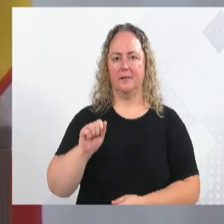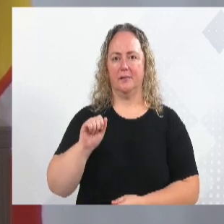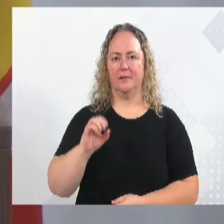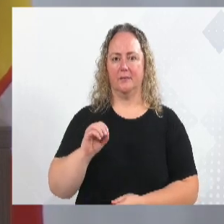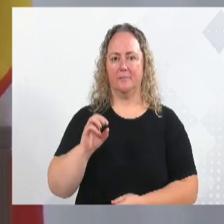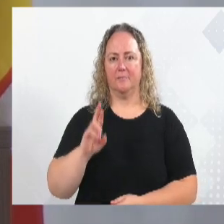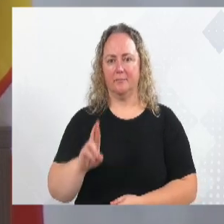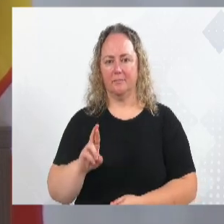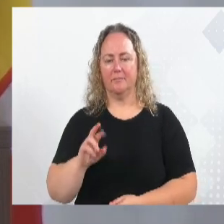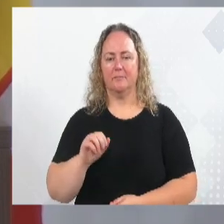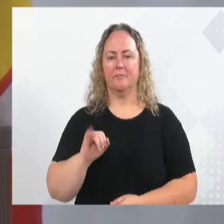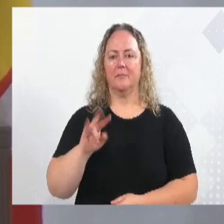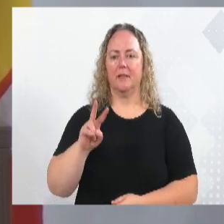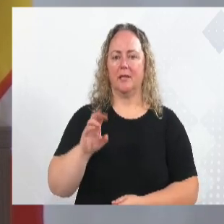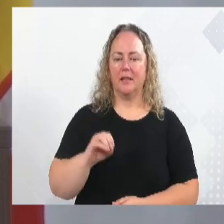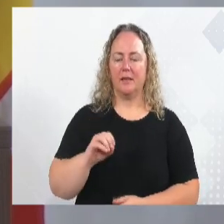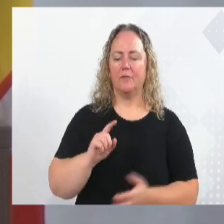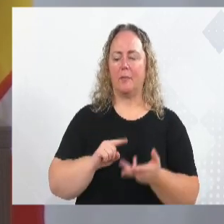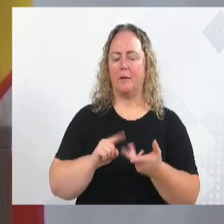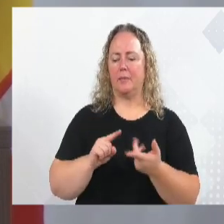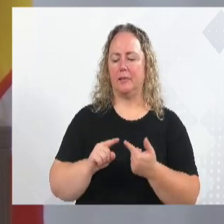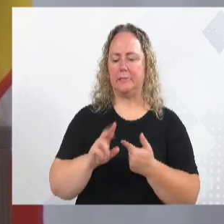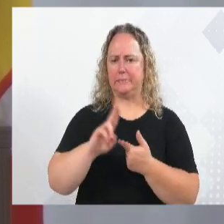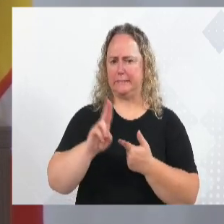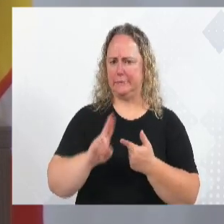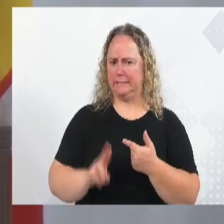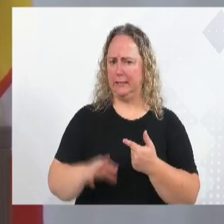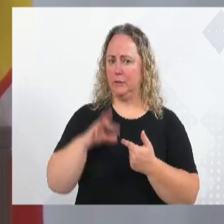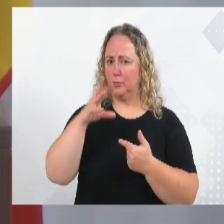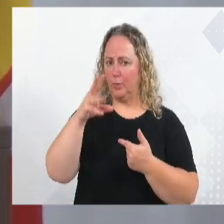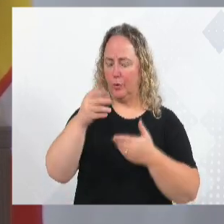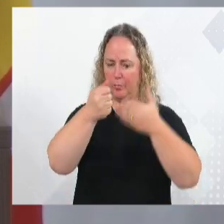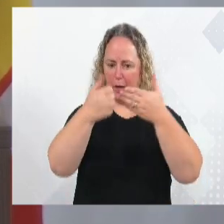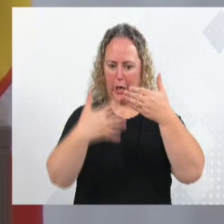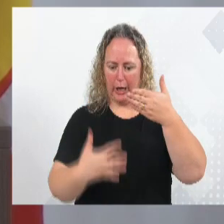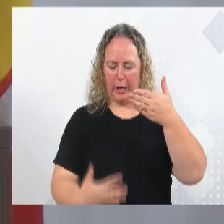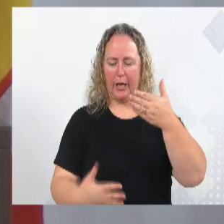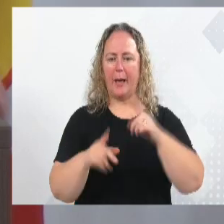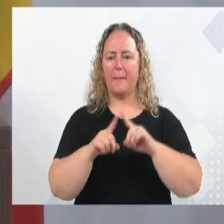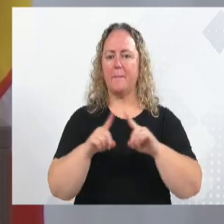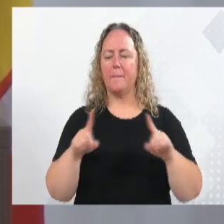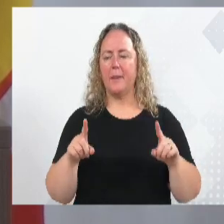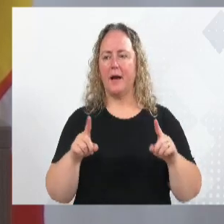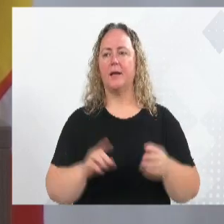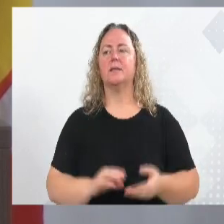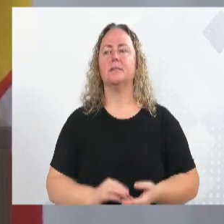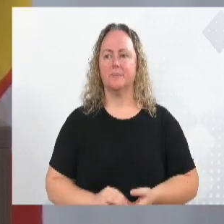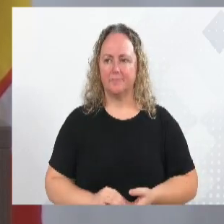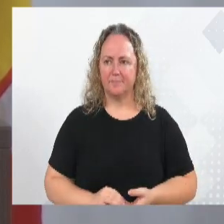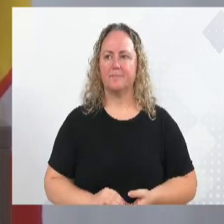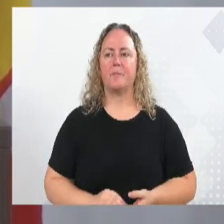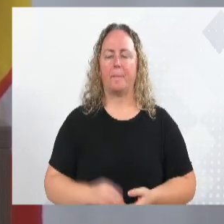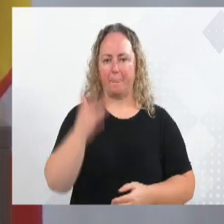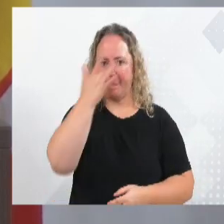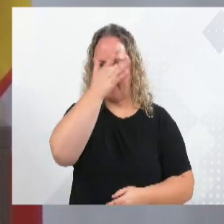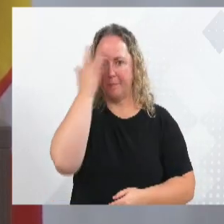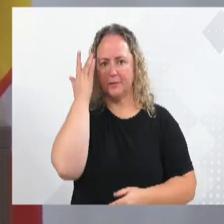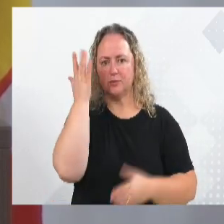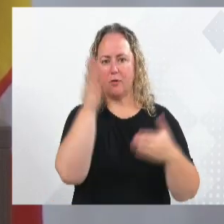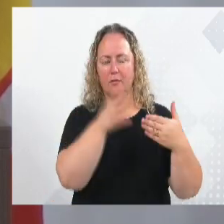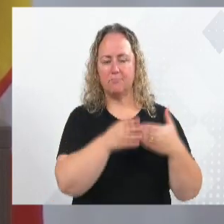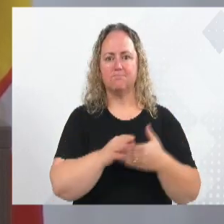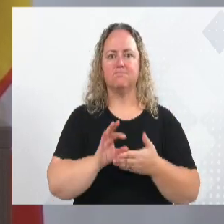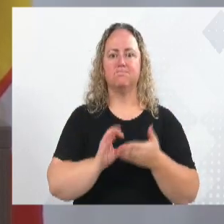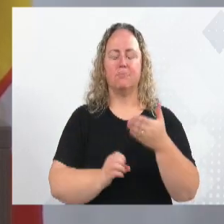e todos os demais não vou citar todos aqui porque não é meu tempo mas que aí os precursores desse evento